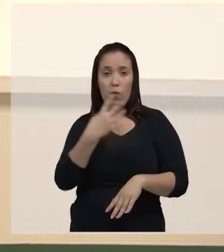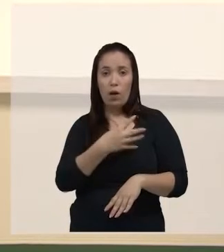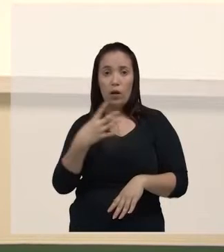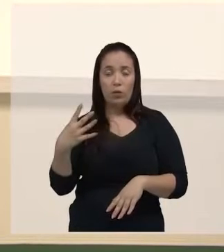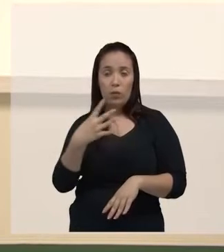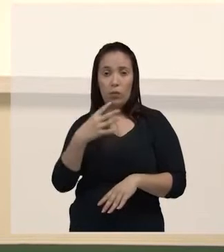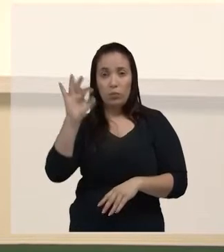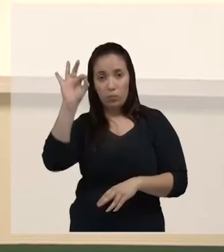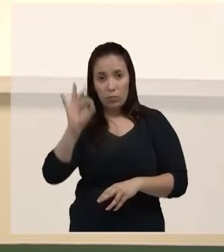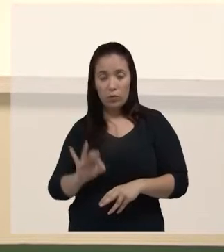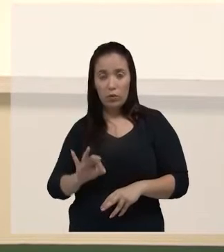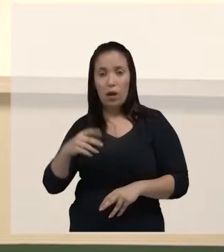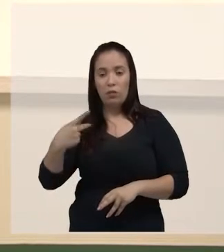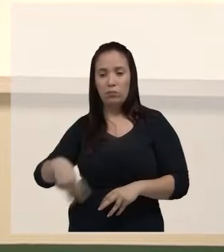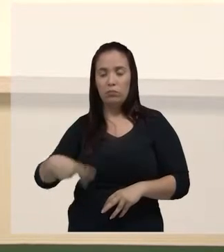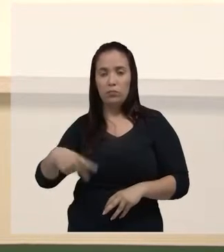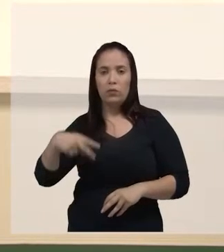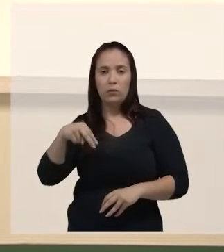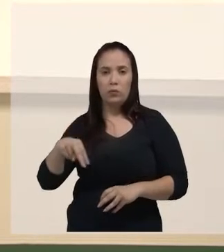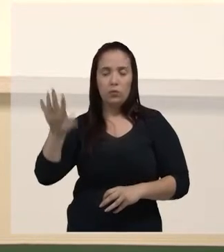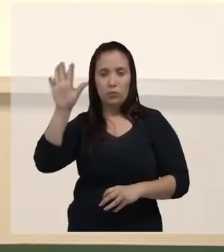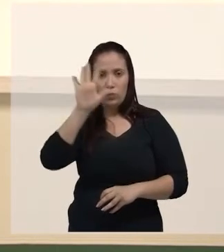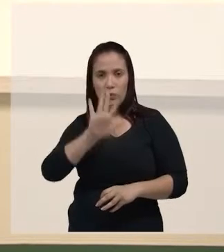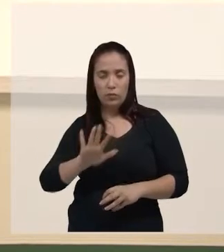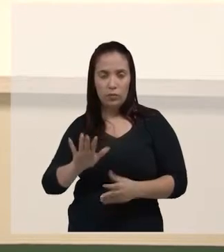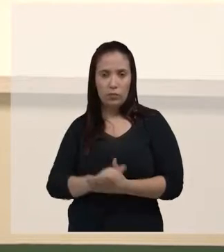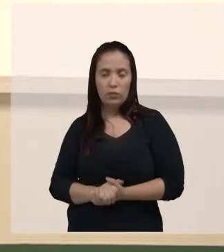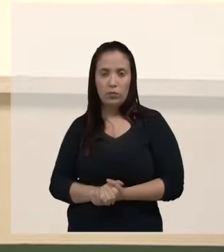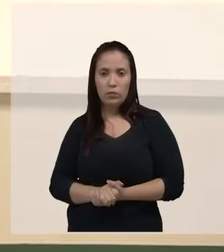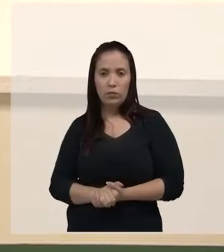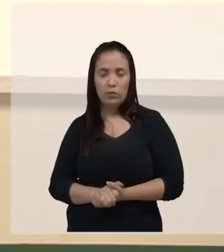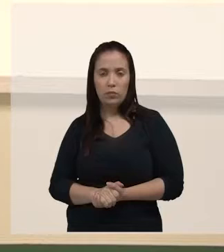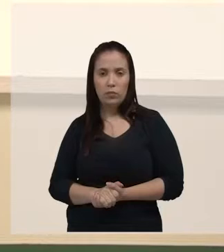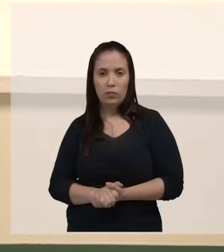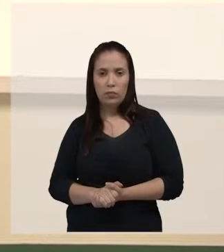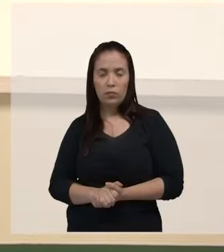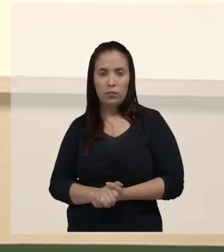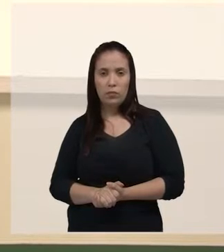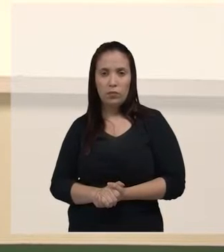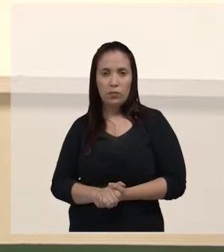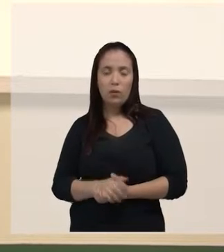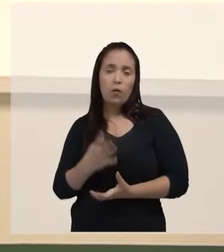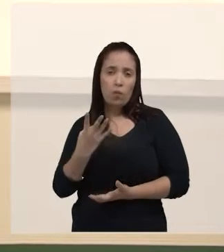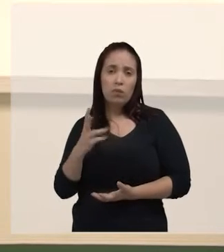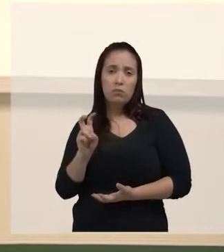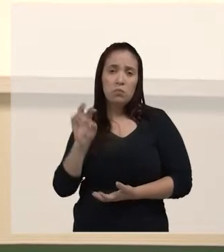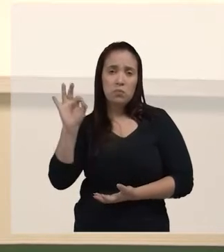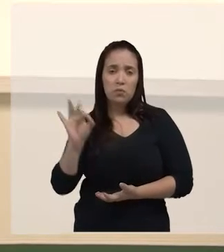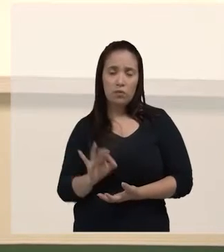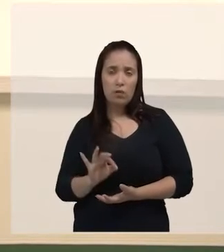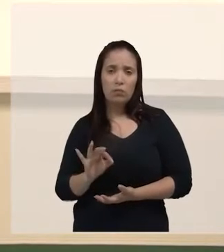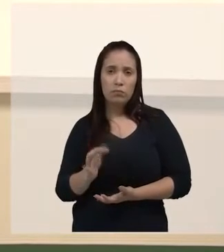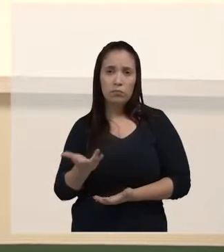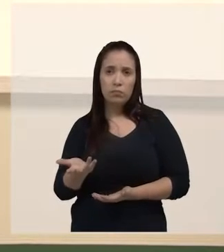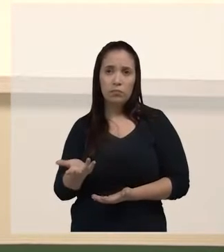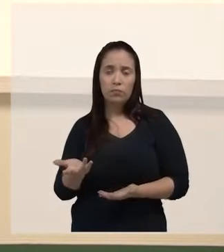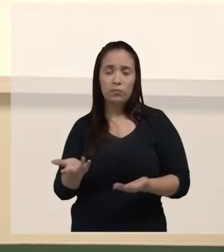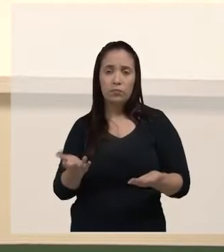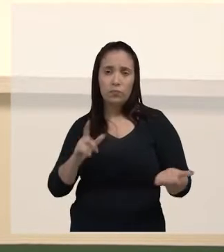44% dos votos do Lula é do Nordeste. Então, 40, então vamos estar aqui. 45, pode fechar 45.